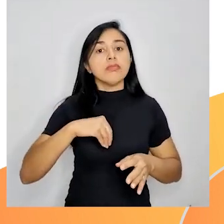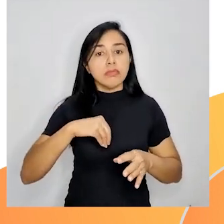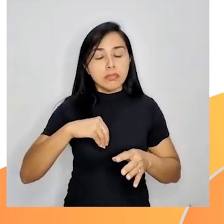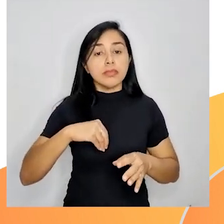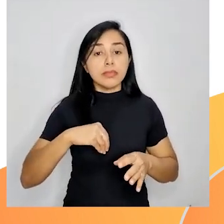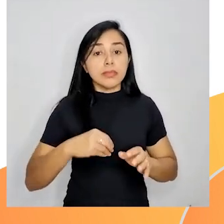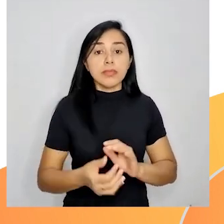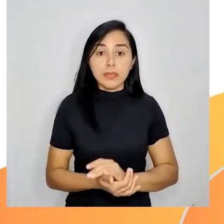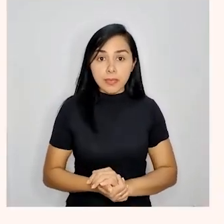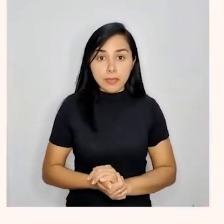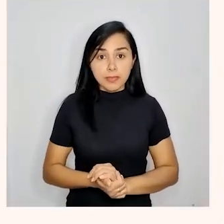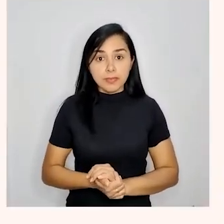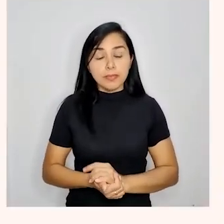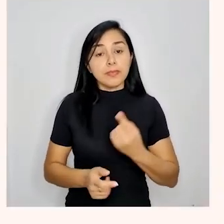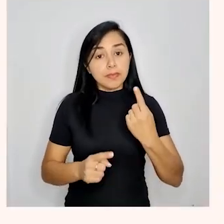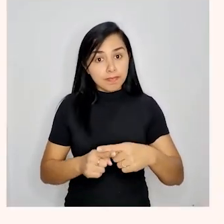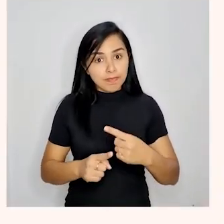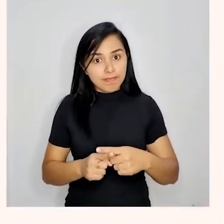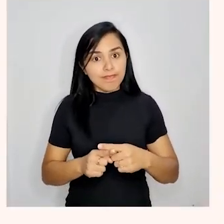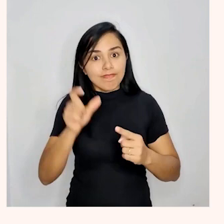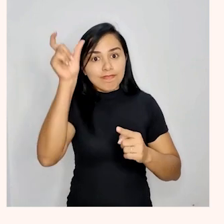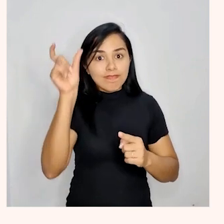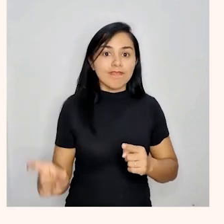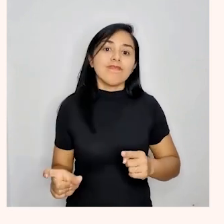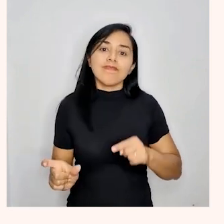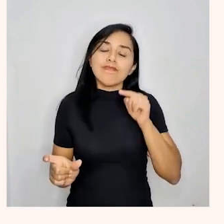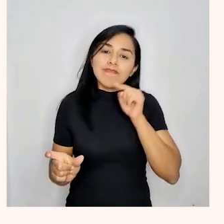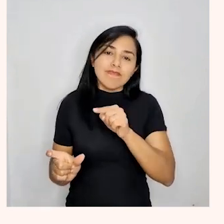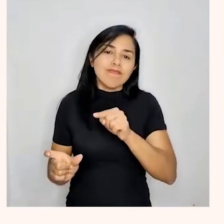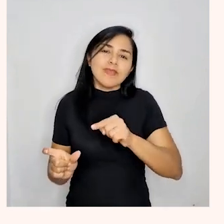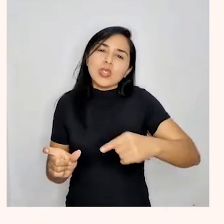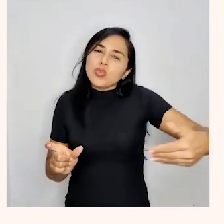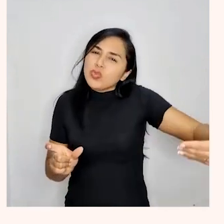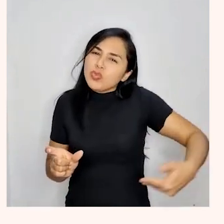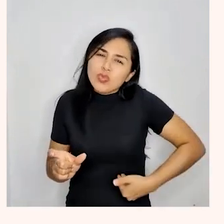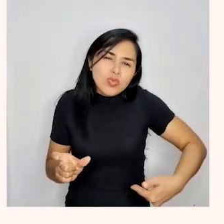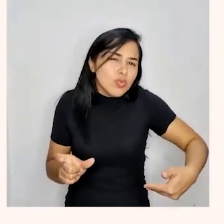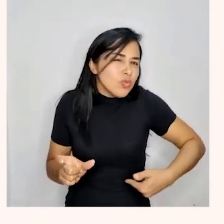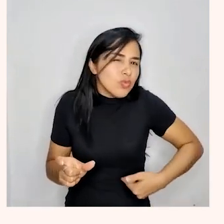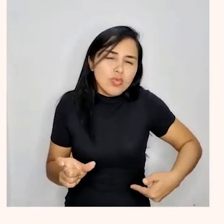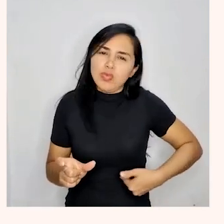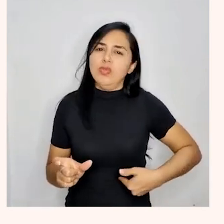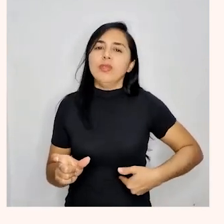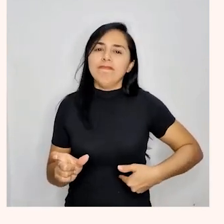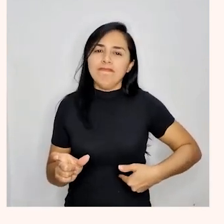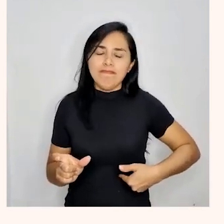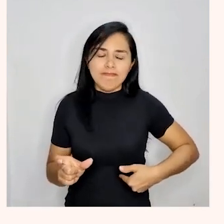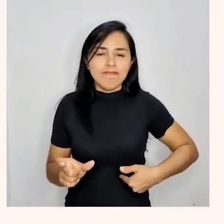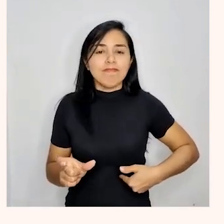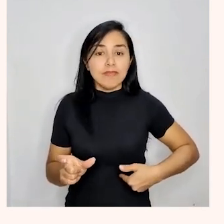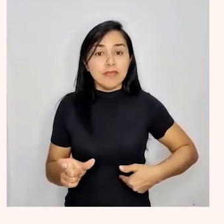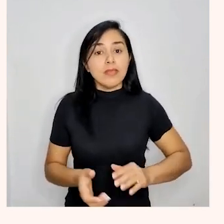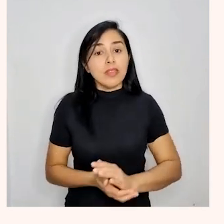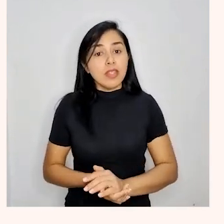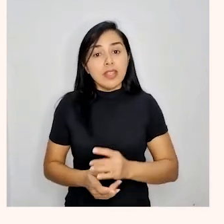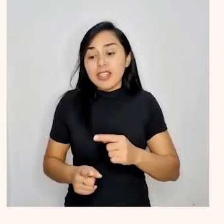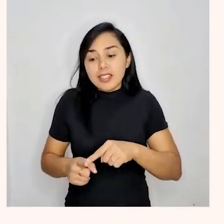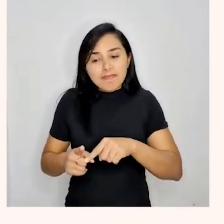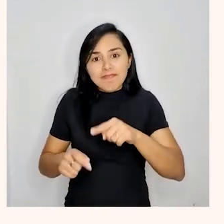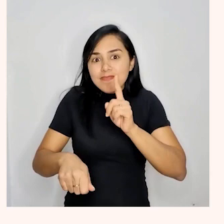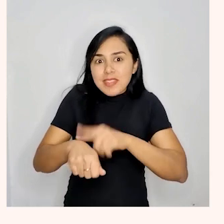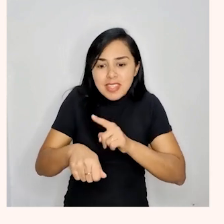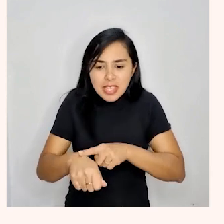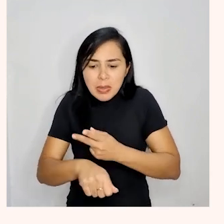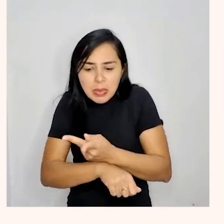Ele engolia com rapidez. A fome era tamanha que ele não queria